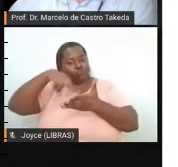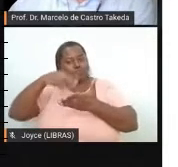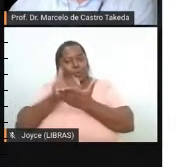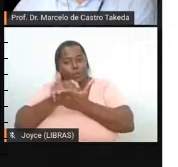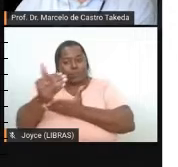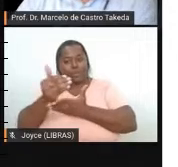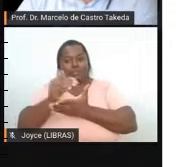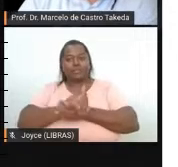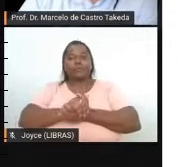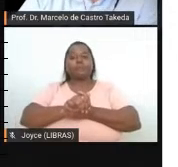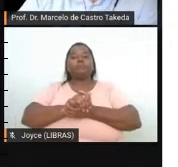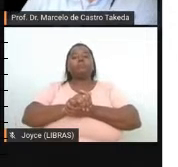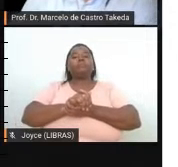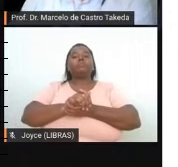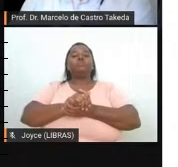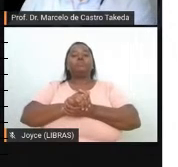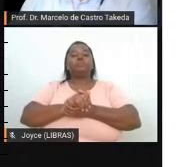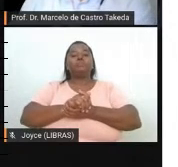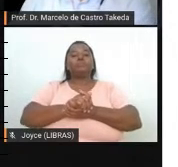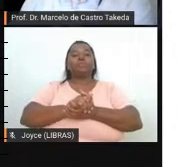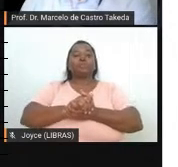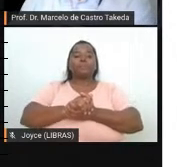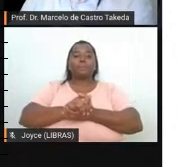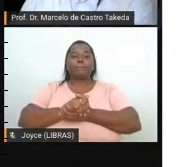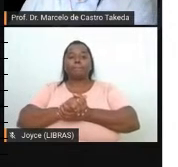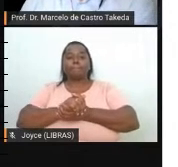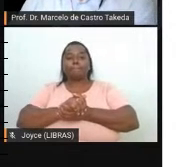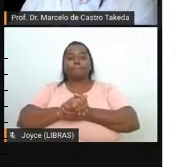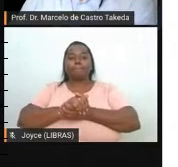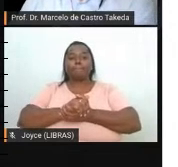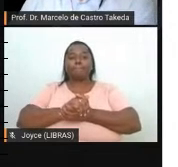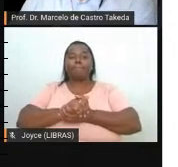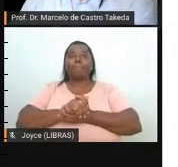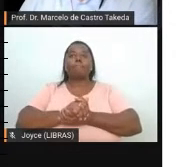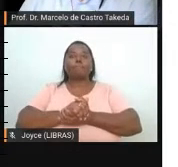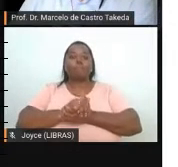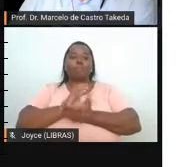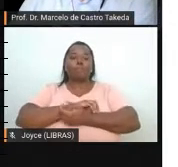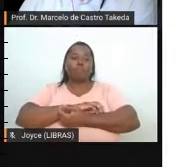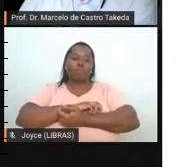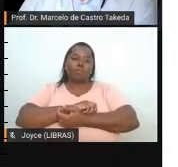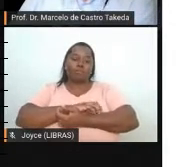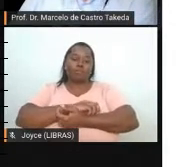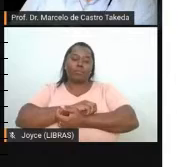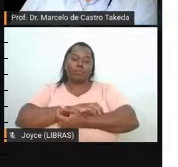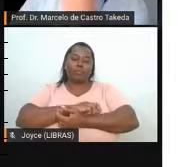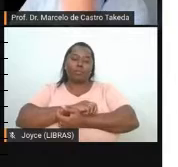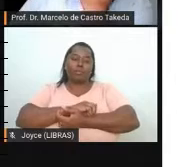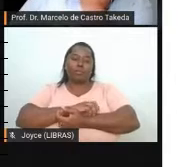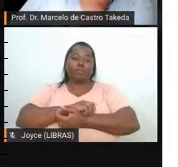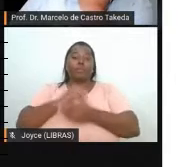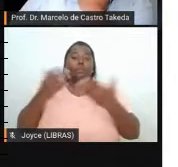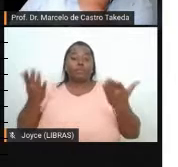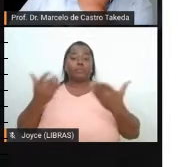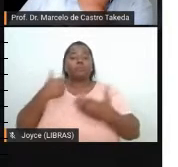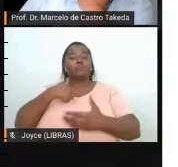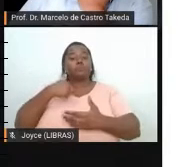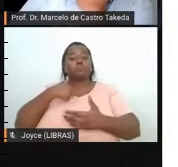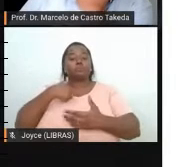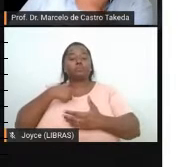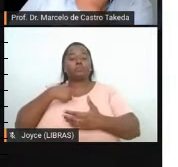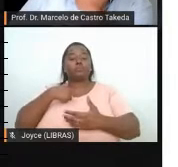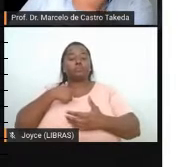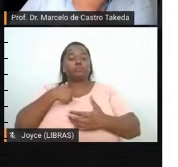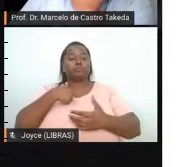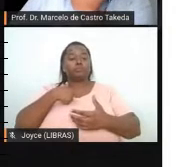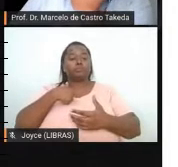Pessoal, vamos lá então. Ficou aqui para mim, para que eu fizesse, pelo